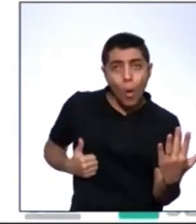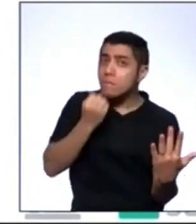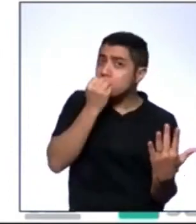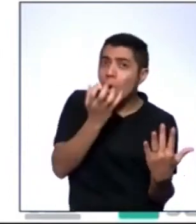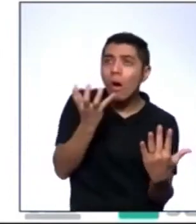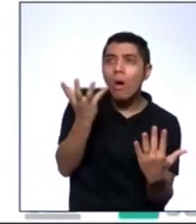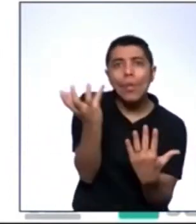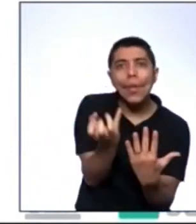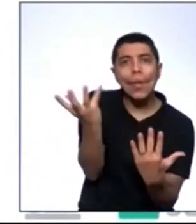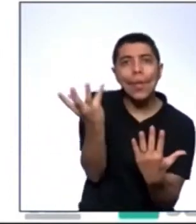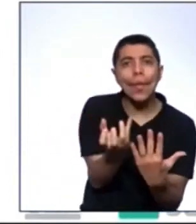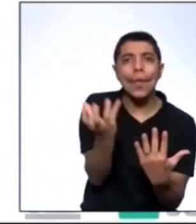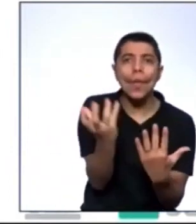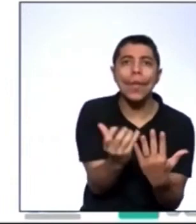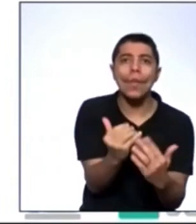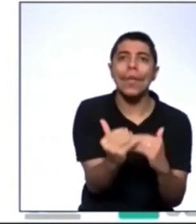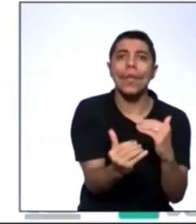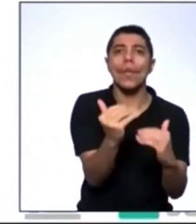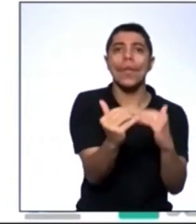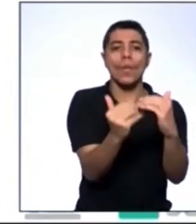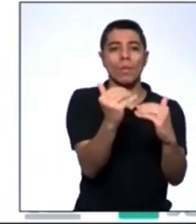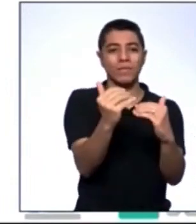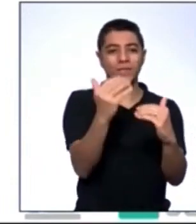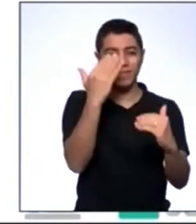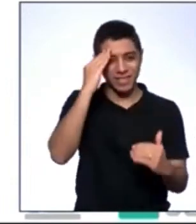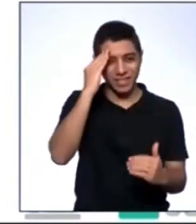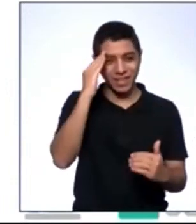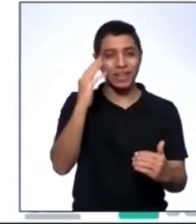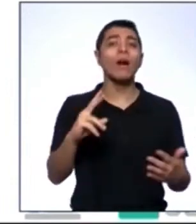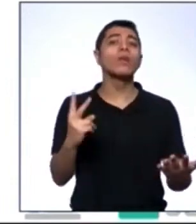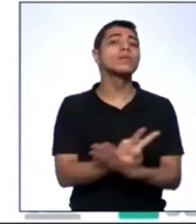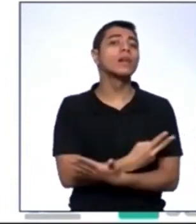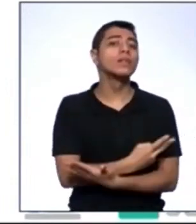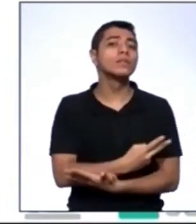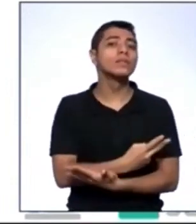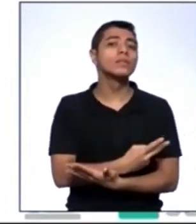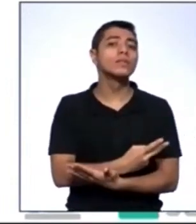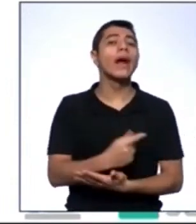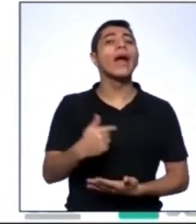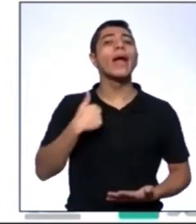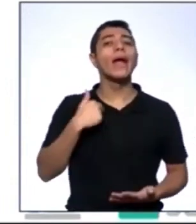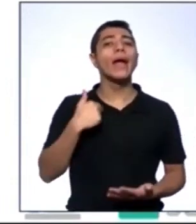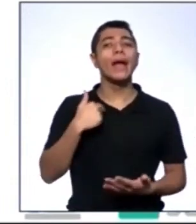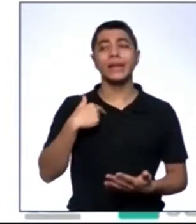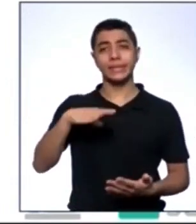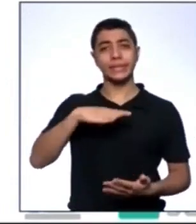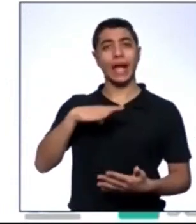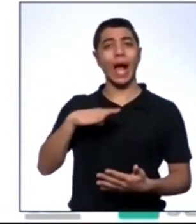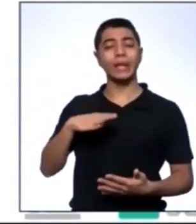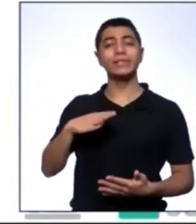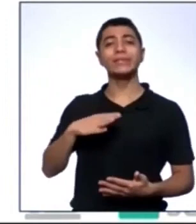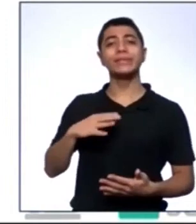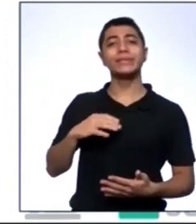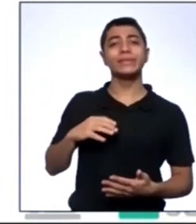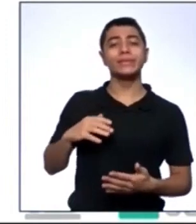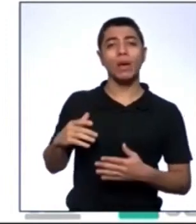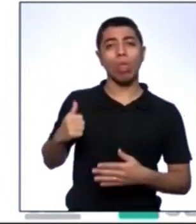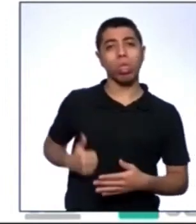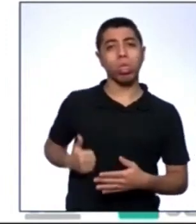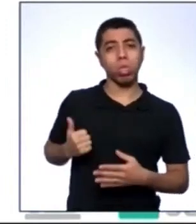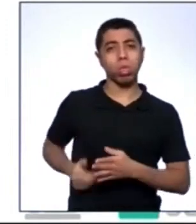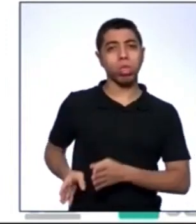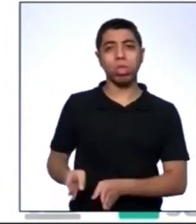eu estou jogando esgoto sem tratar no local. E como eu te disse, como aumentou o fluxo de nutrientes na